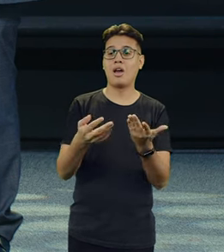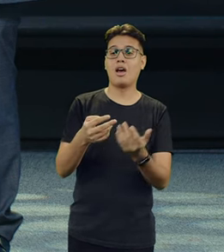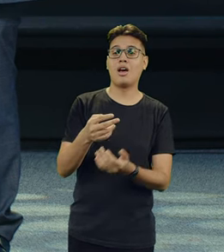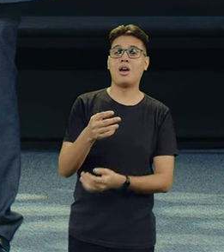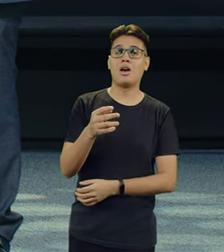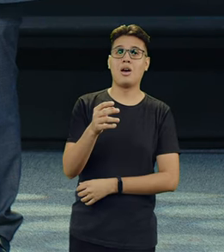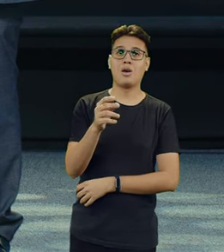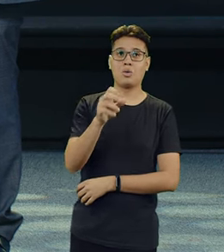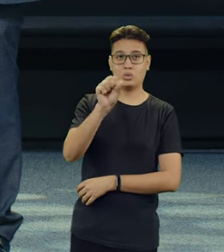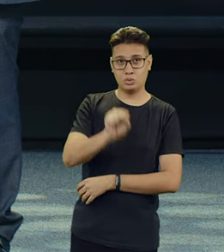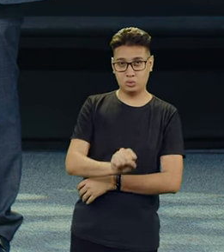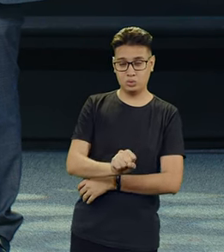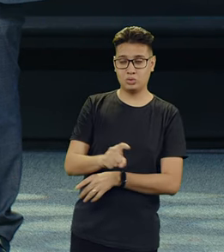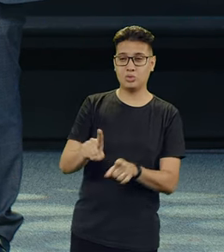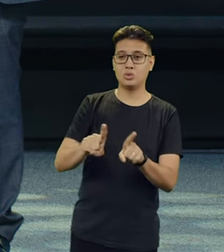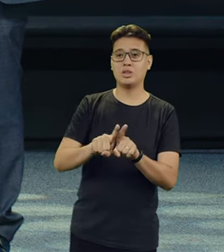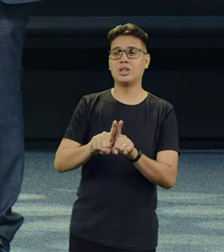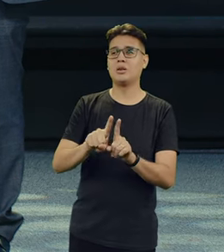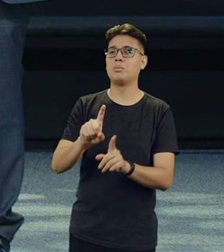só.